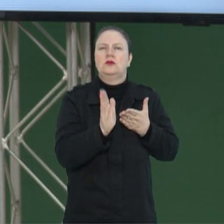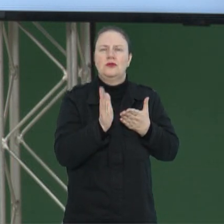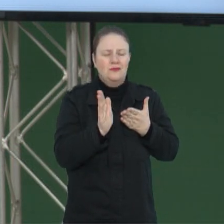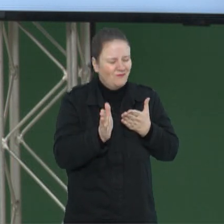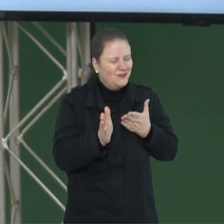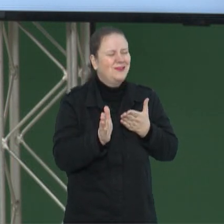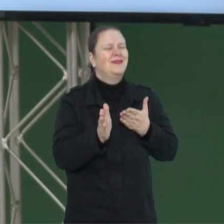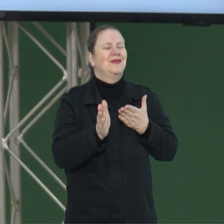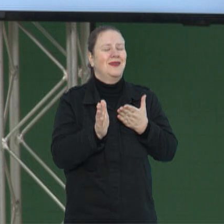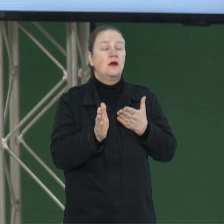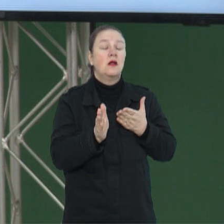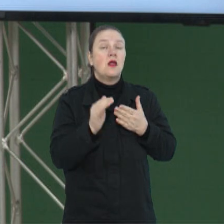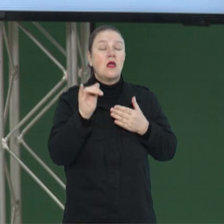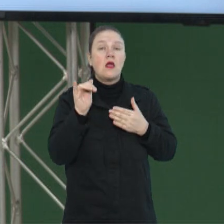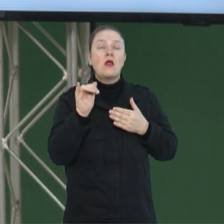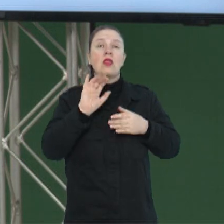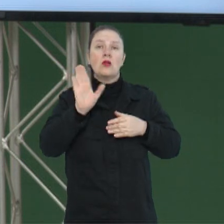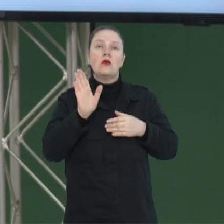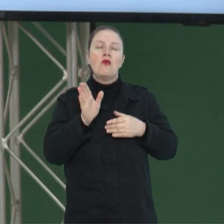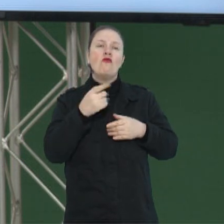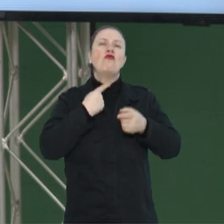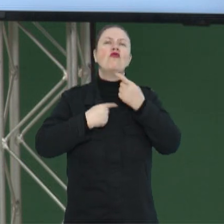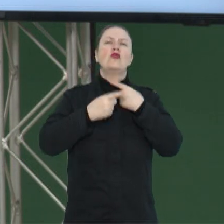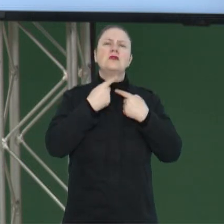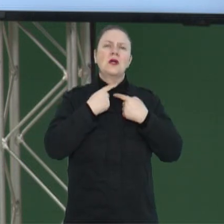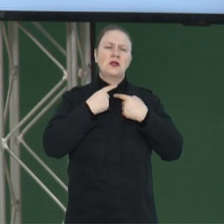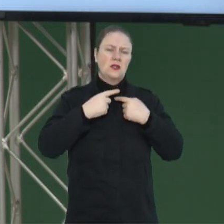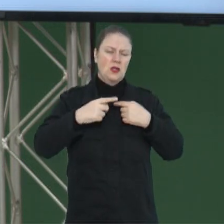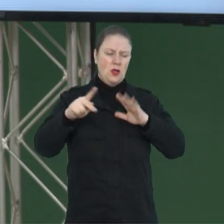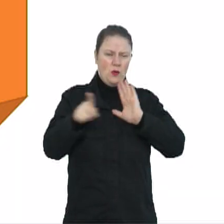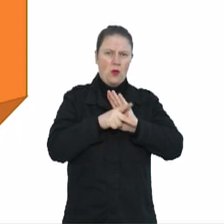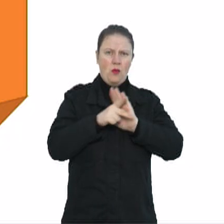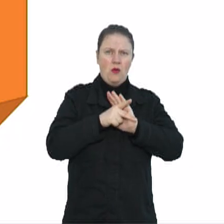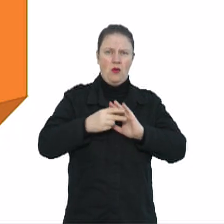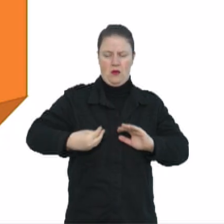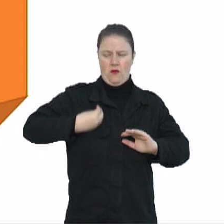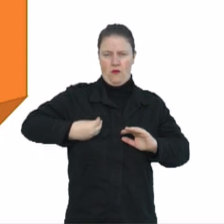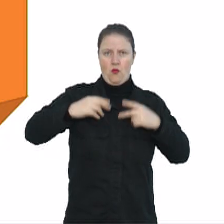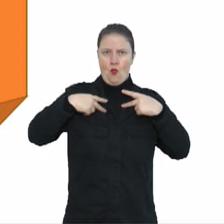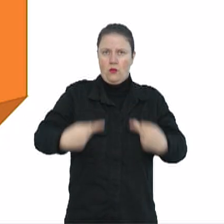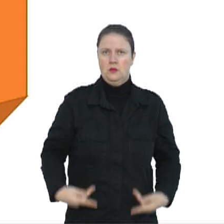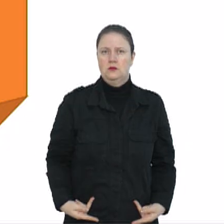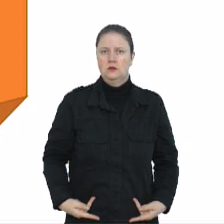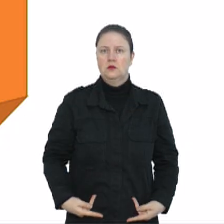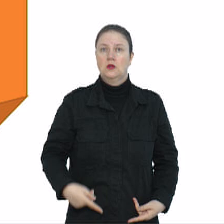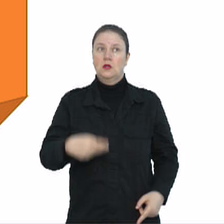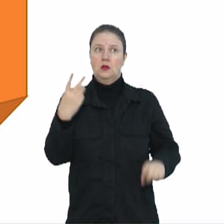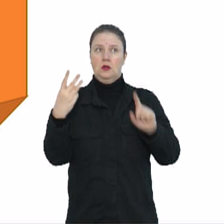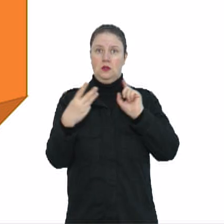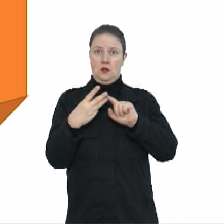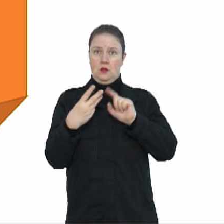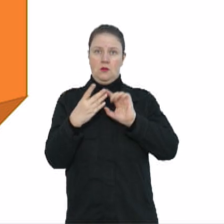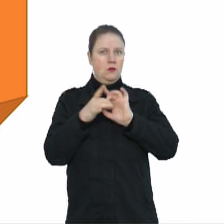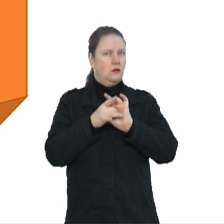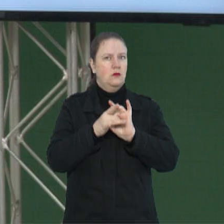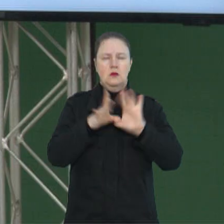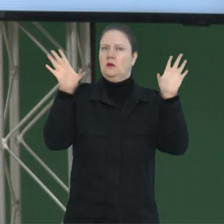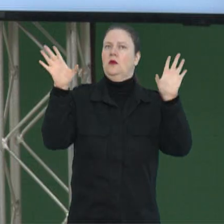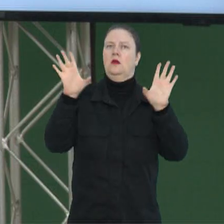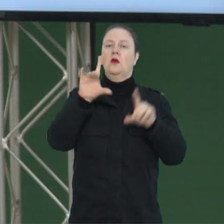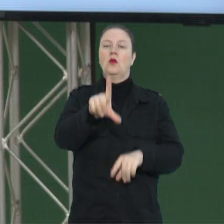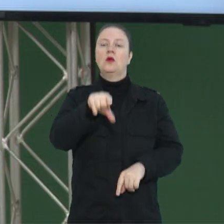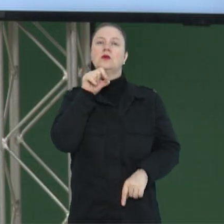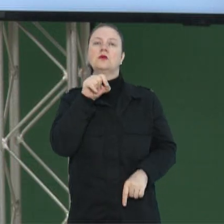essa deturpação da vontade de vida em nós, tá? E por último, a liberdade, que vai ser a escolha, portanto,